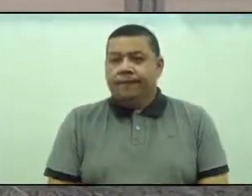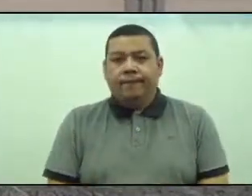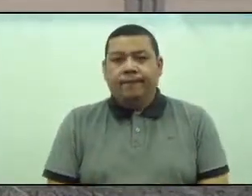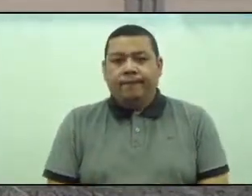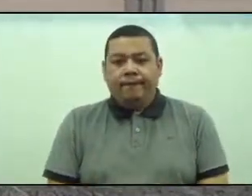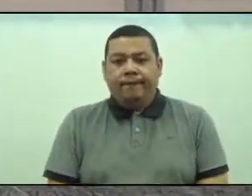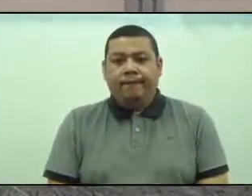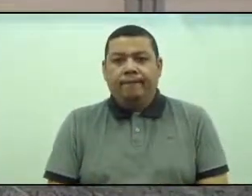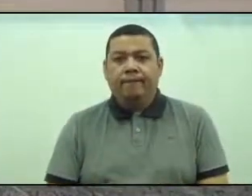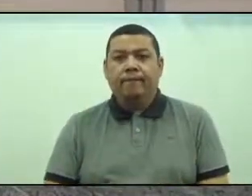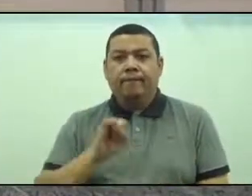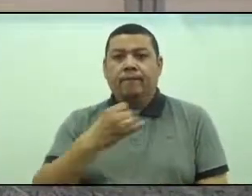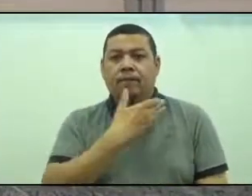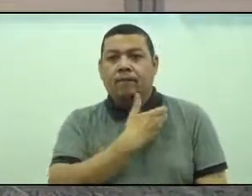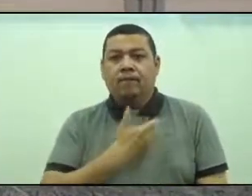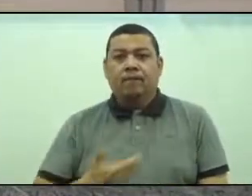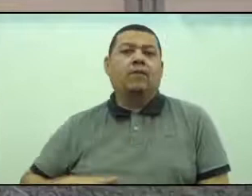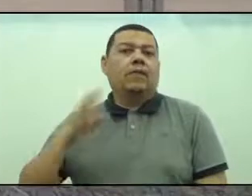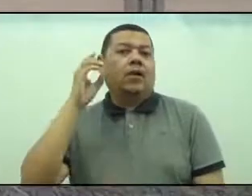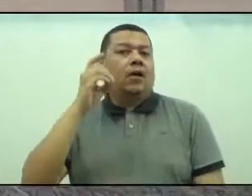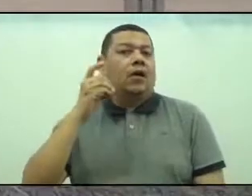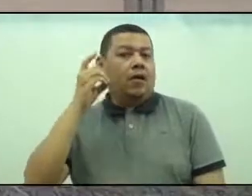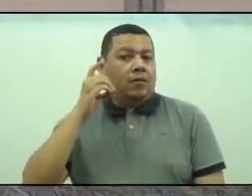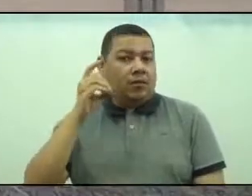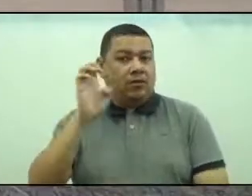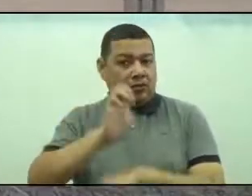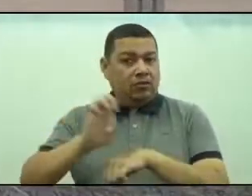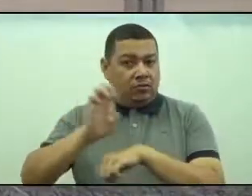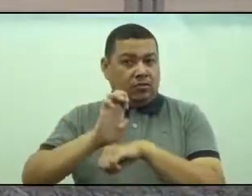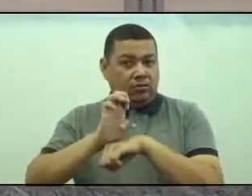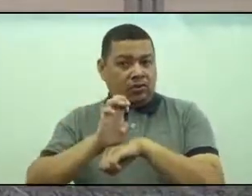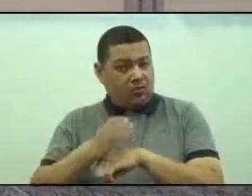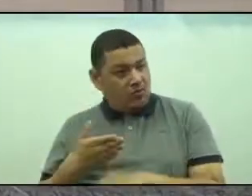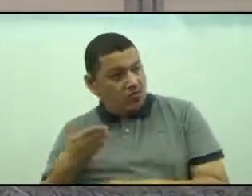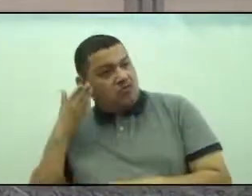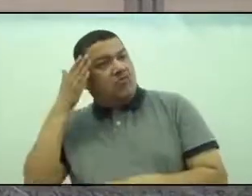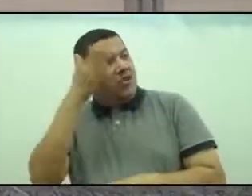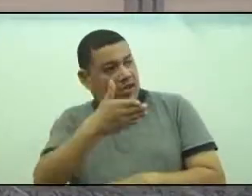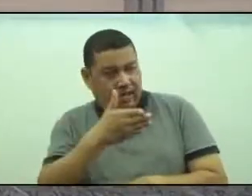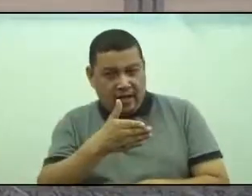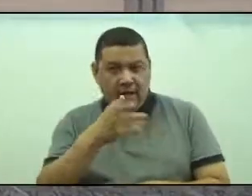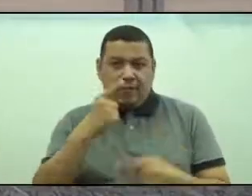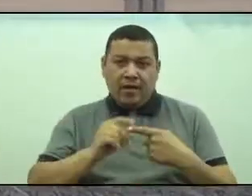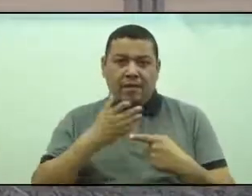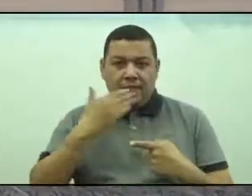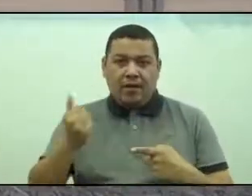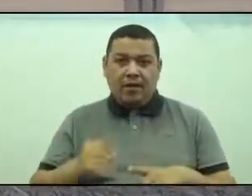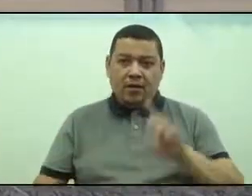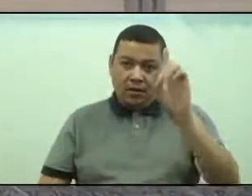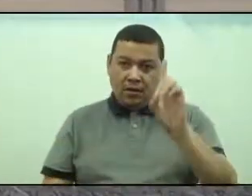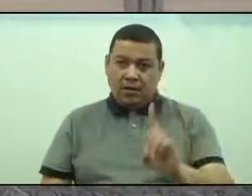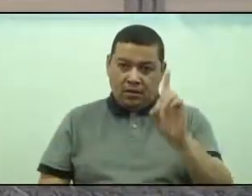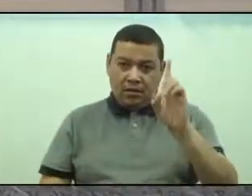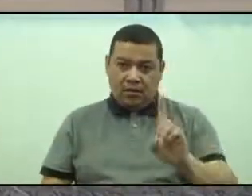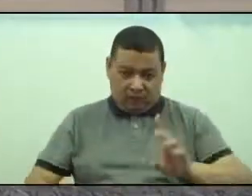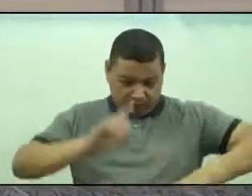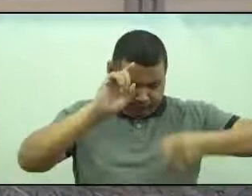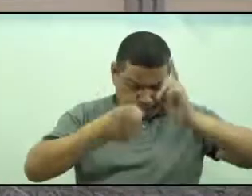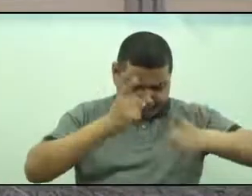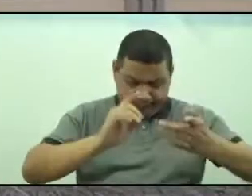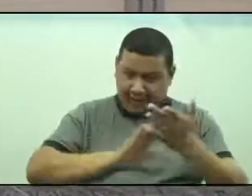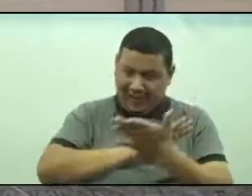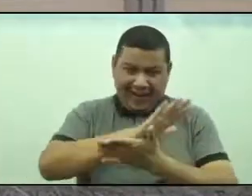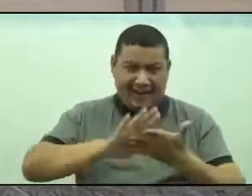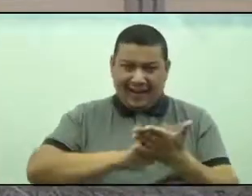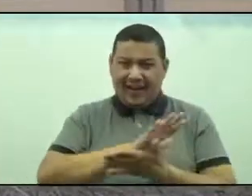aí com os deputados em cima do euro para trazer uma melhoria ali e tirar a direção que não é técnica em nada, não adianta.